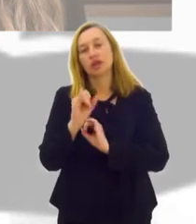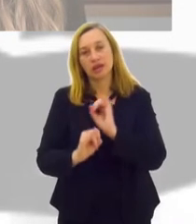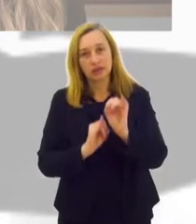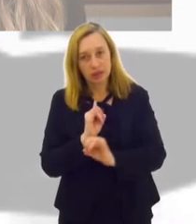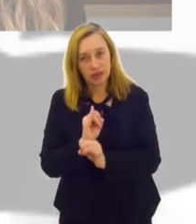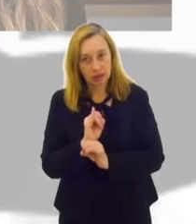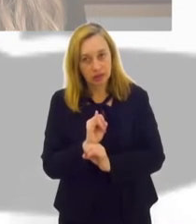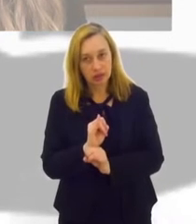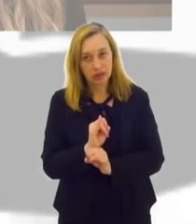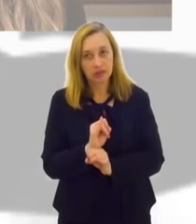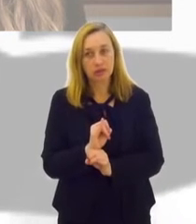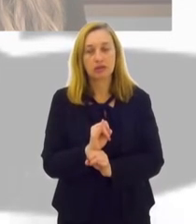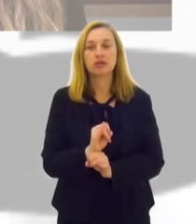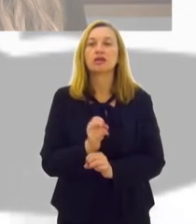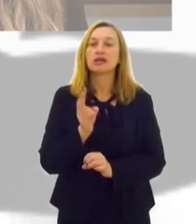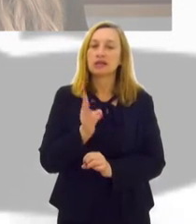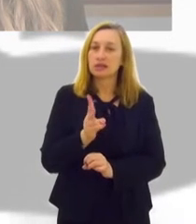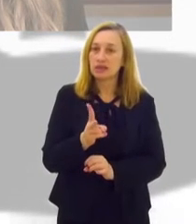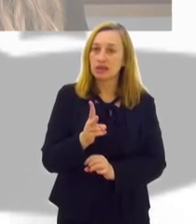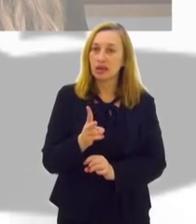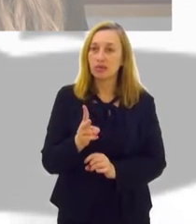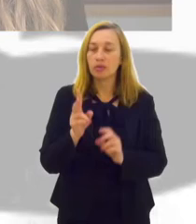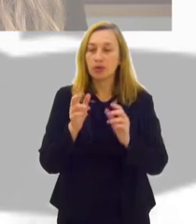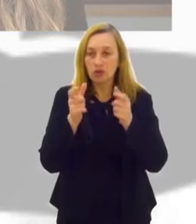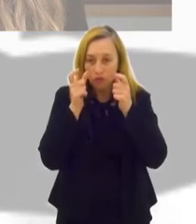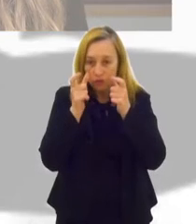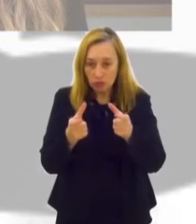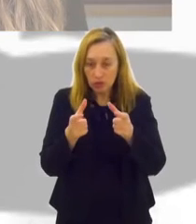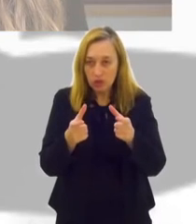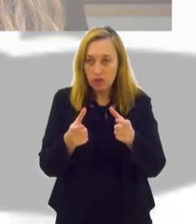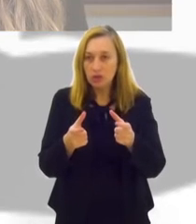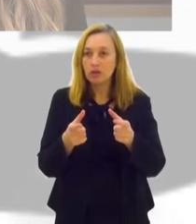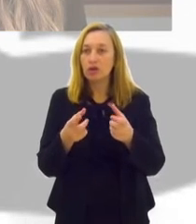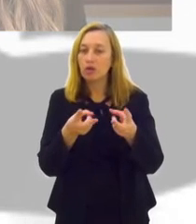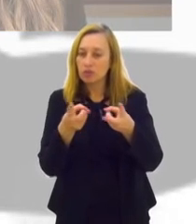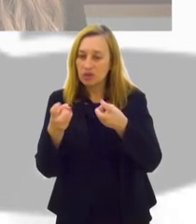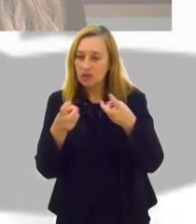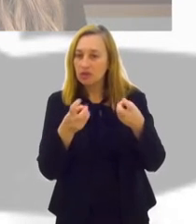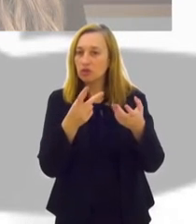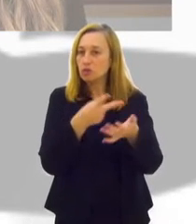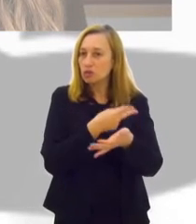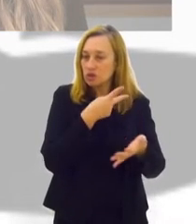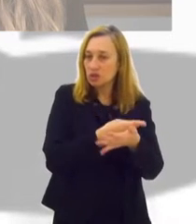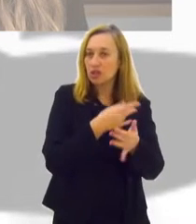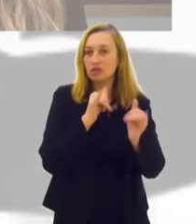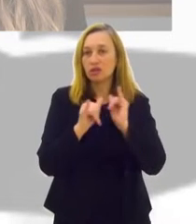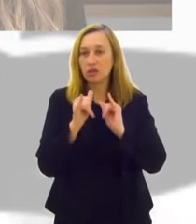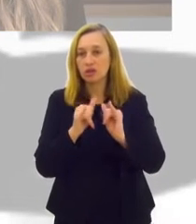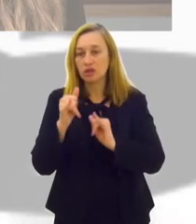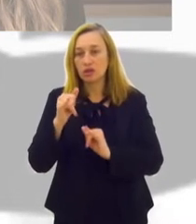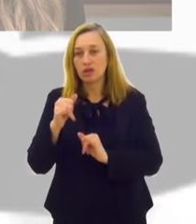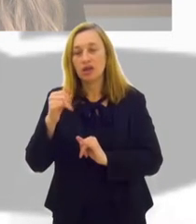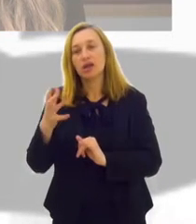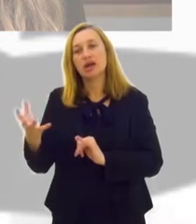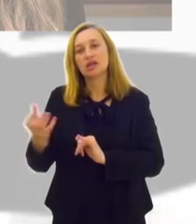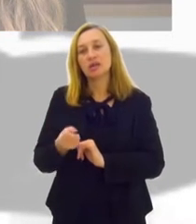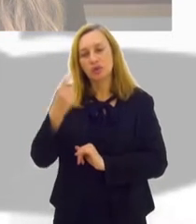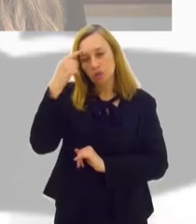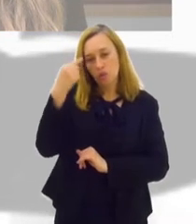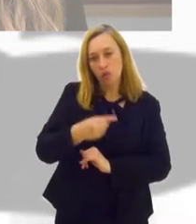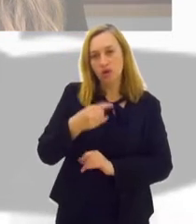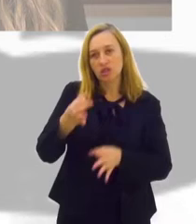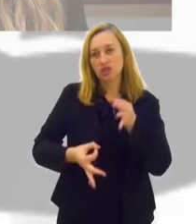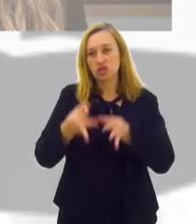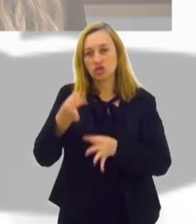da internet. Então, os provedores de aplicação estão sempre a postos também para, identificando uma irregularidade, recebendo uma ordem da